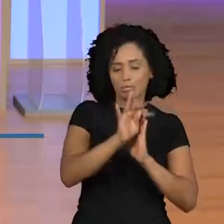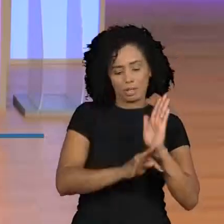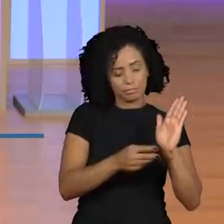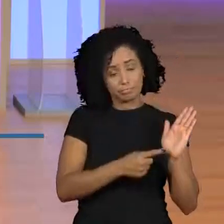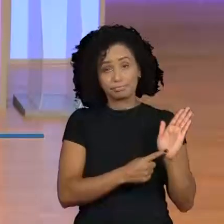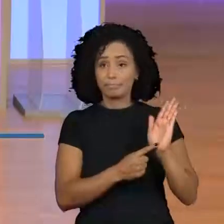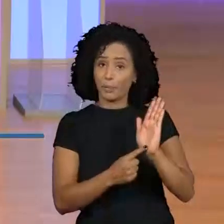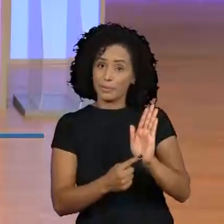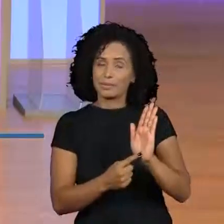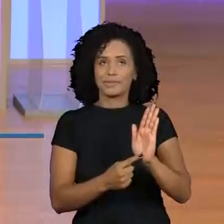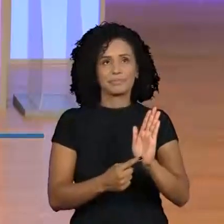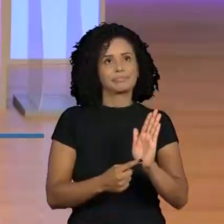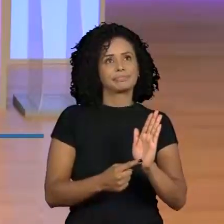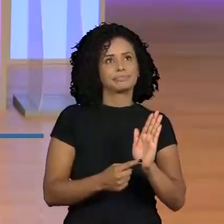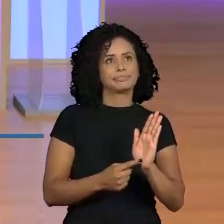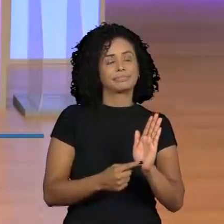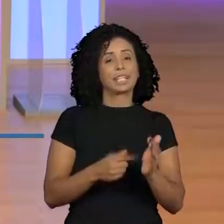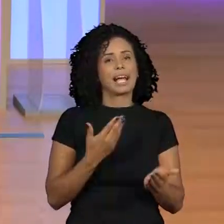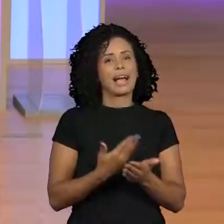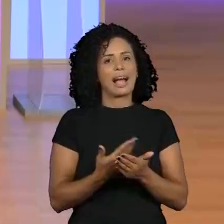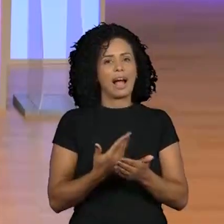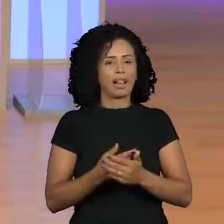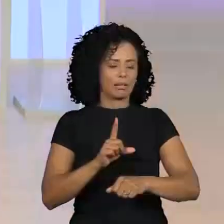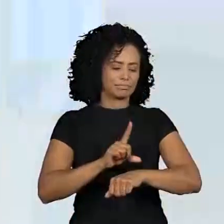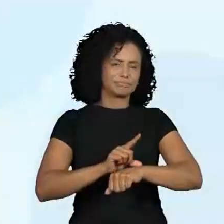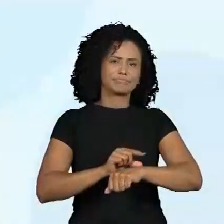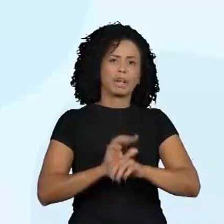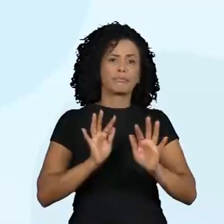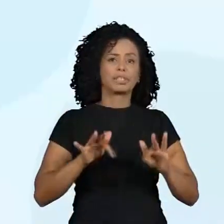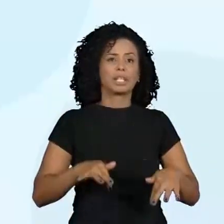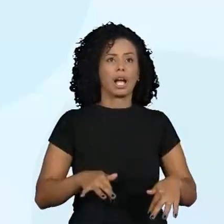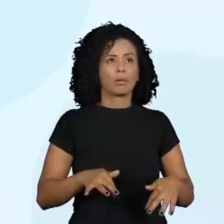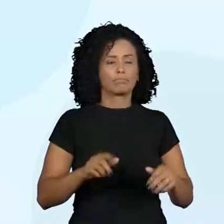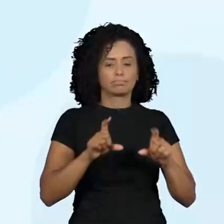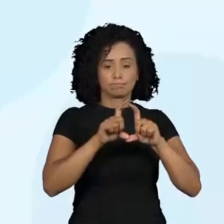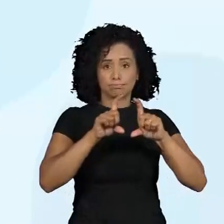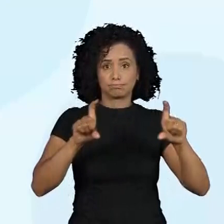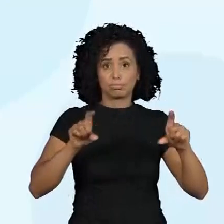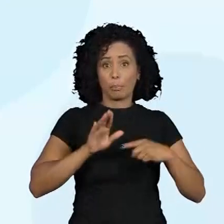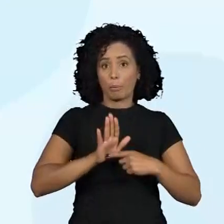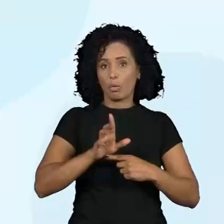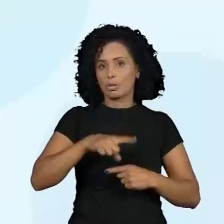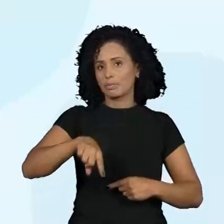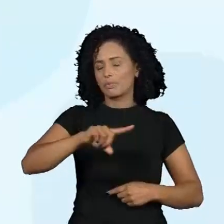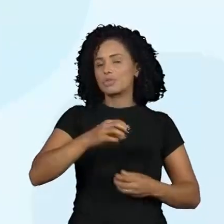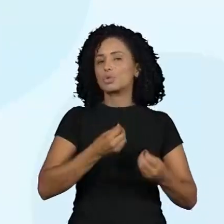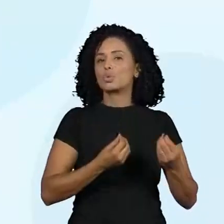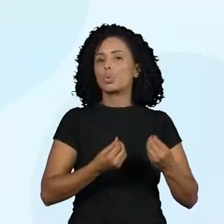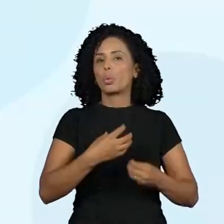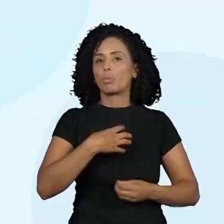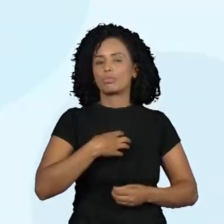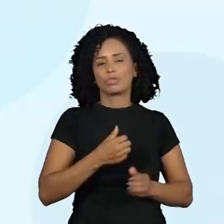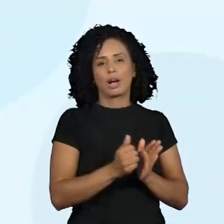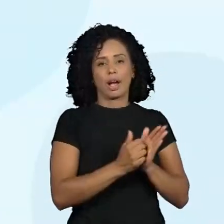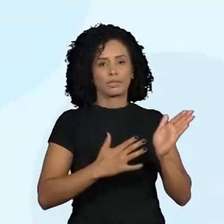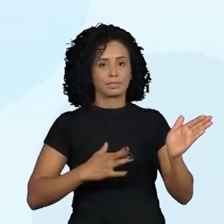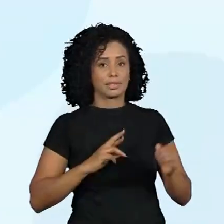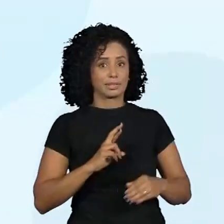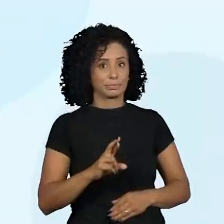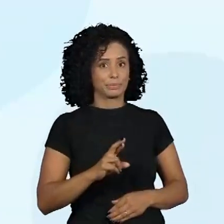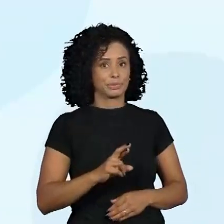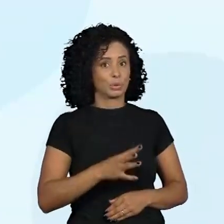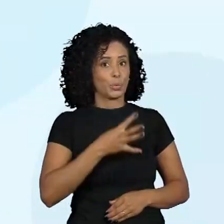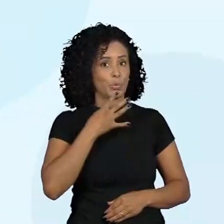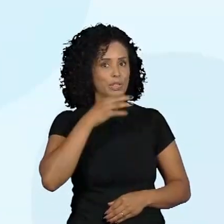explícito. Isso mesmo, e a aula passa muito rápido para o Genô. E eu vou deixar aqui uma sugestão de atividade para eles ampliarem o